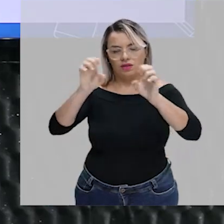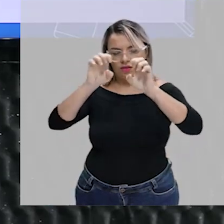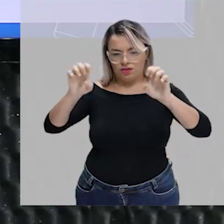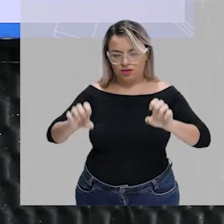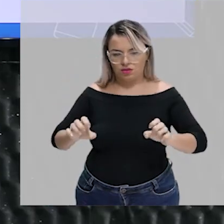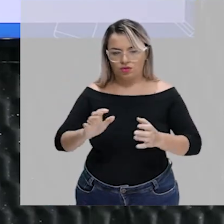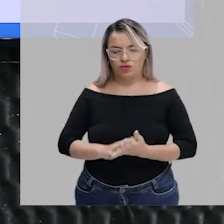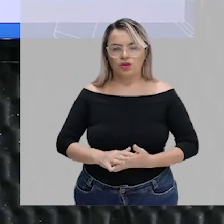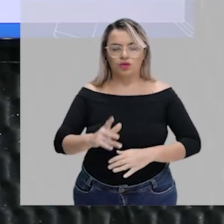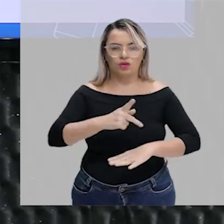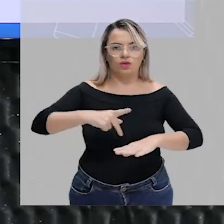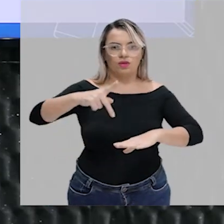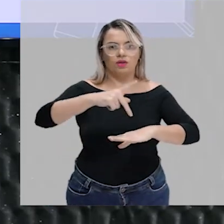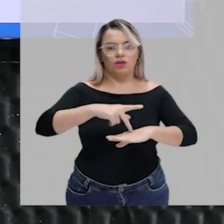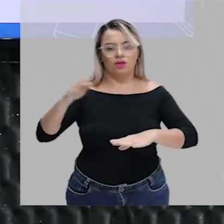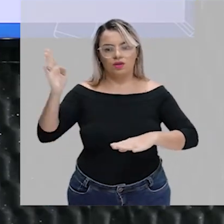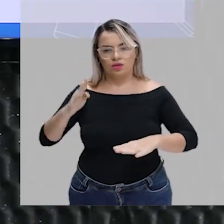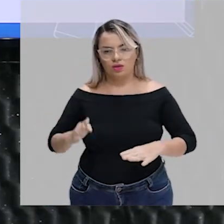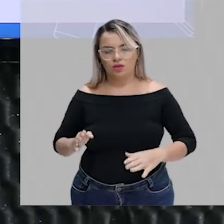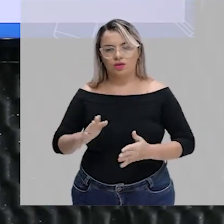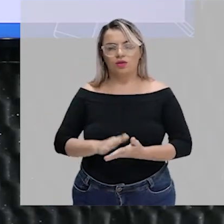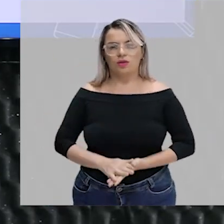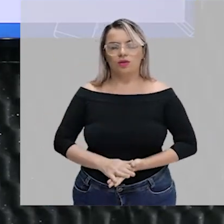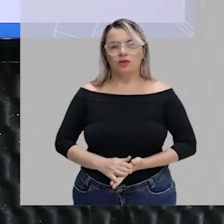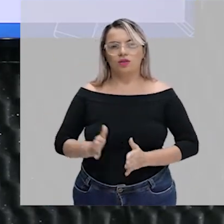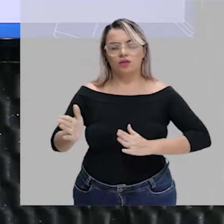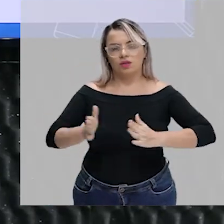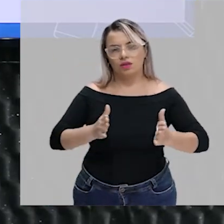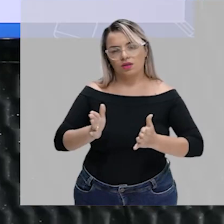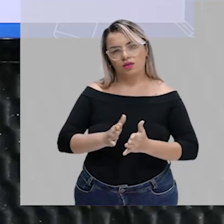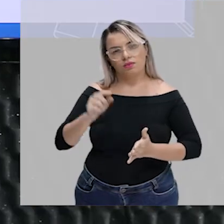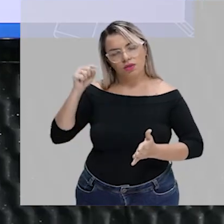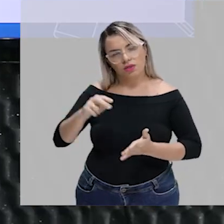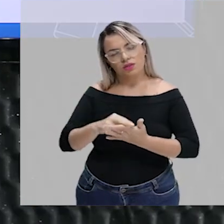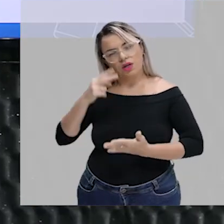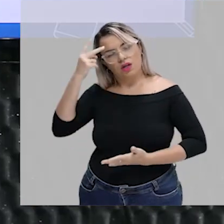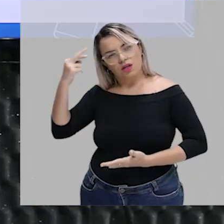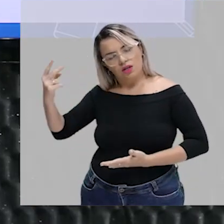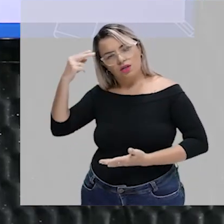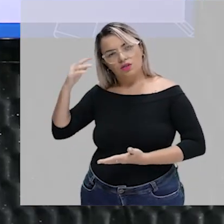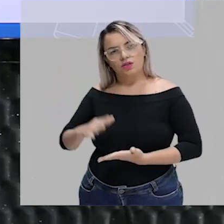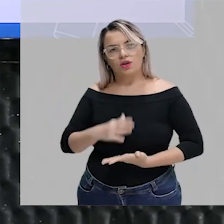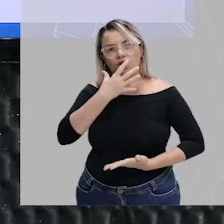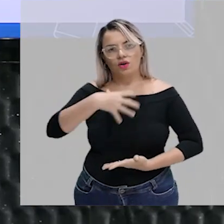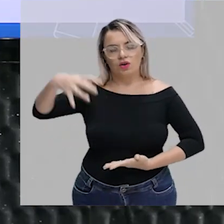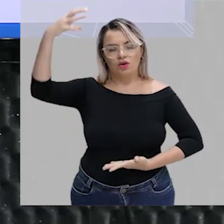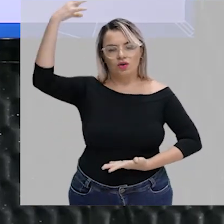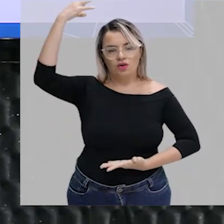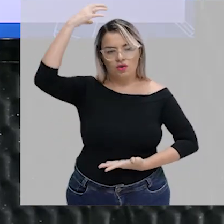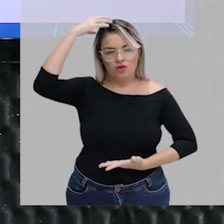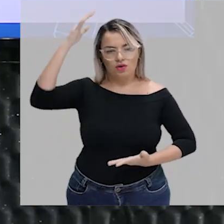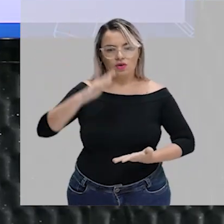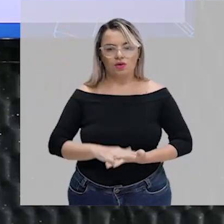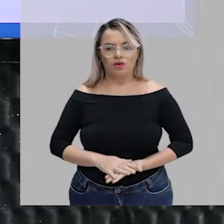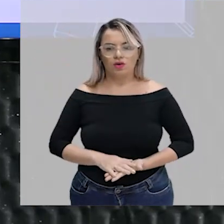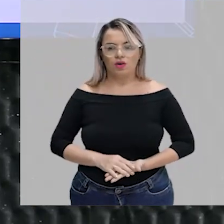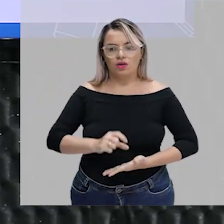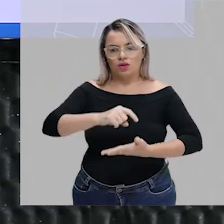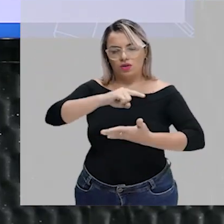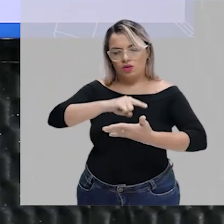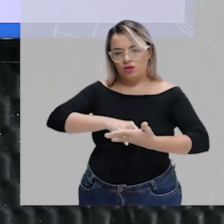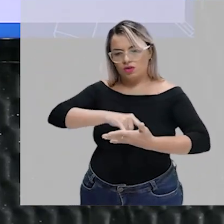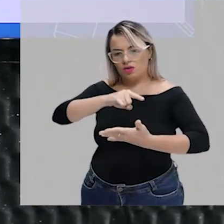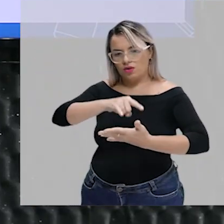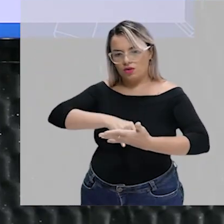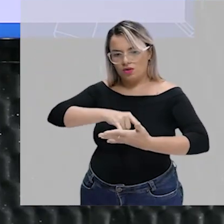do período imperial. A Carta contém todos os direitos civis e políticos reconhecidos pelos Estados europeus. Então